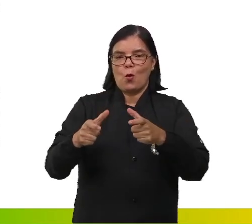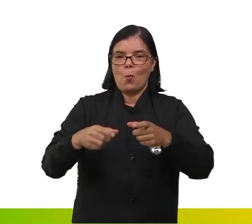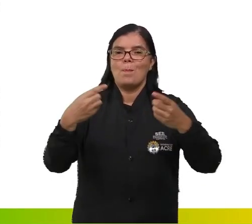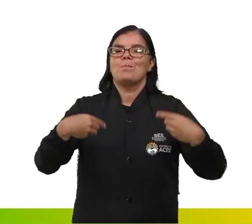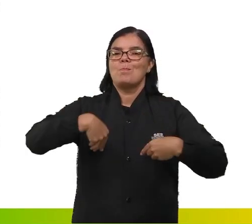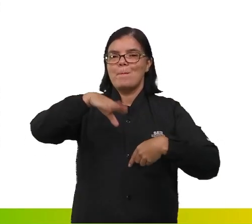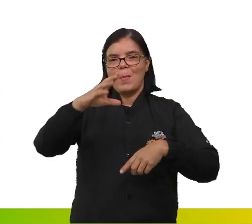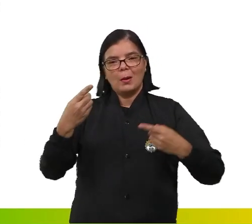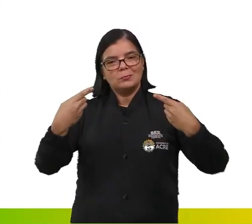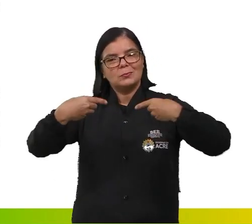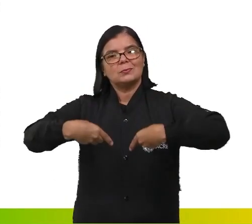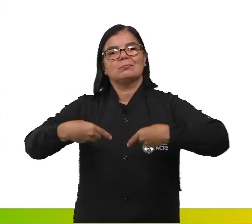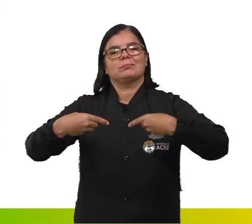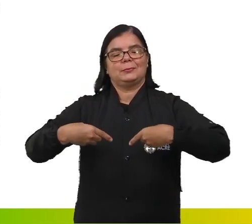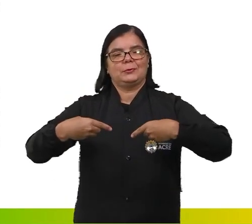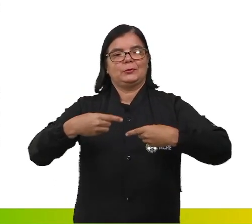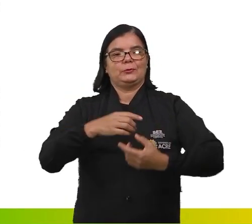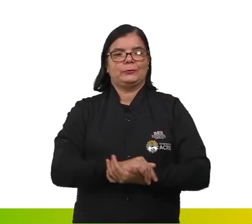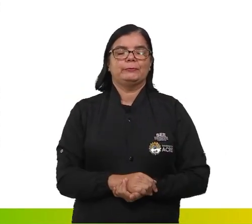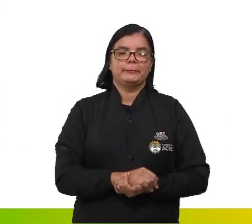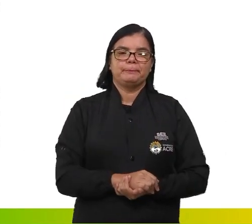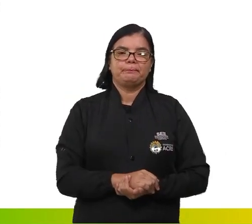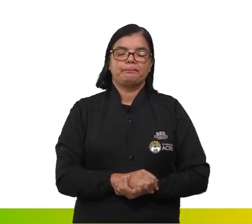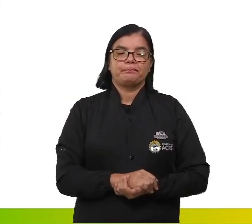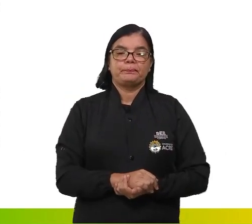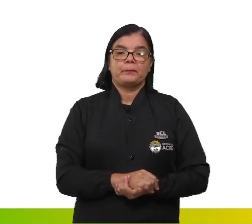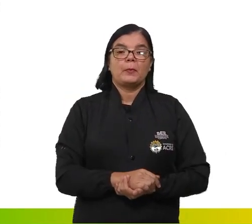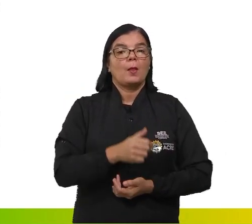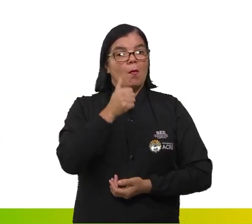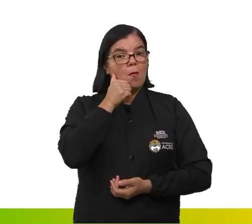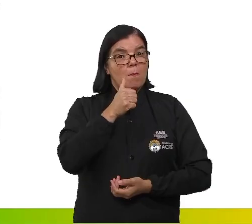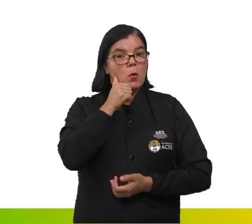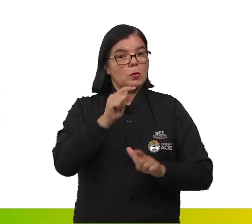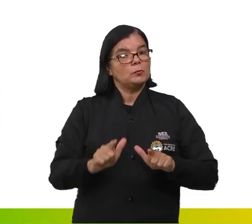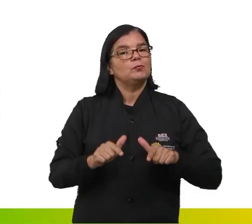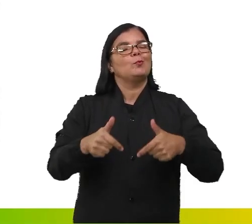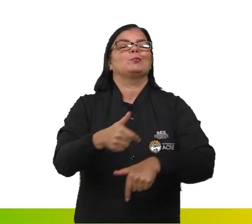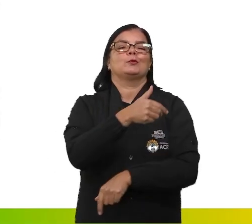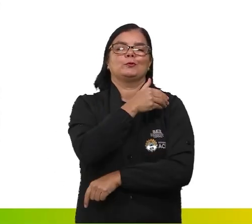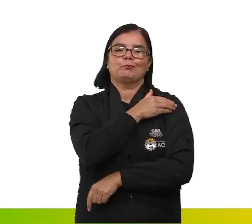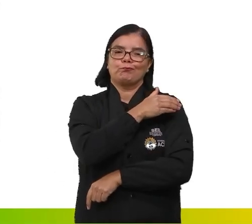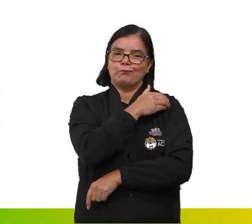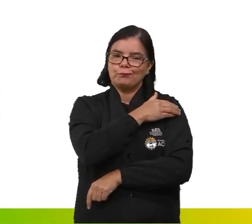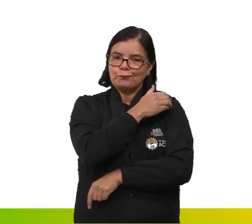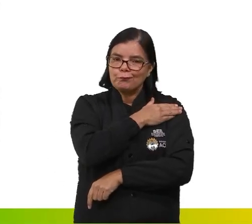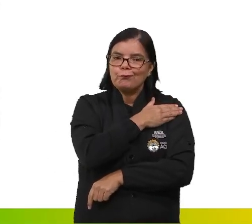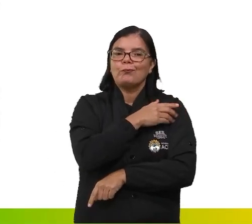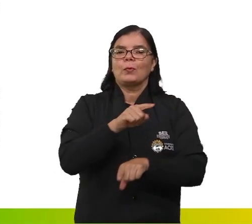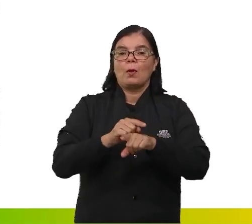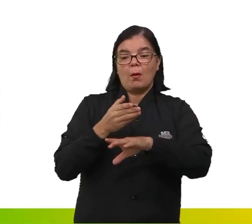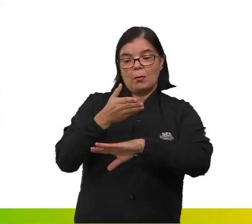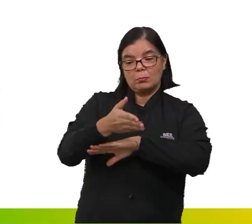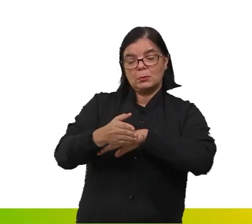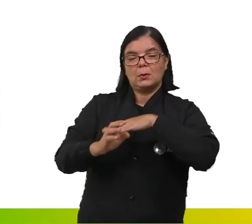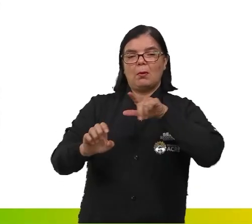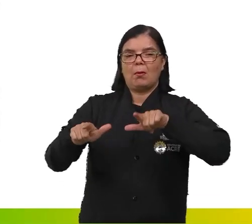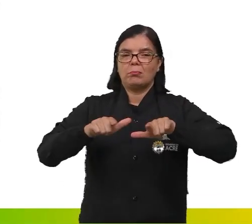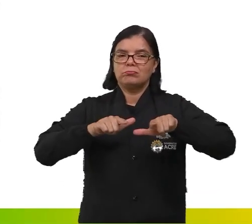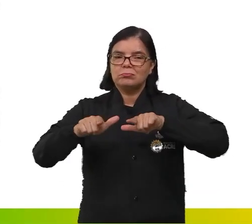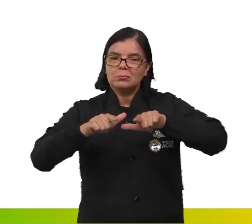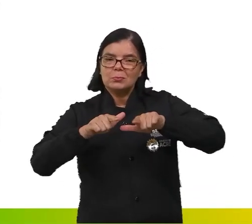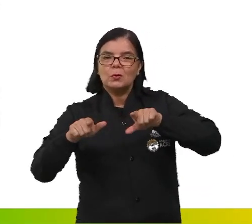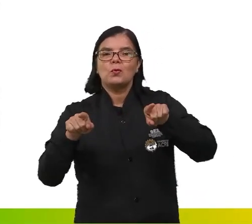mais competitivas. Mulheres enfrentam discriminação tanto no acesso ao mercado